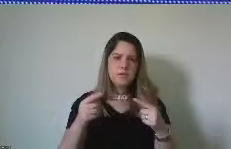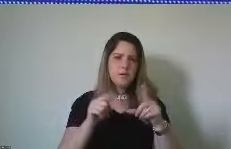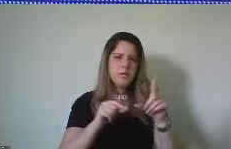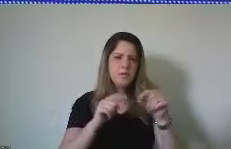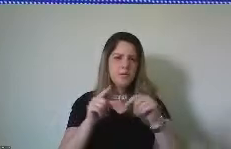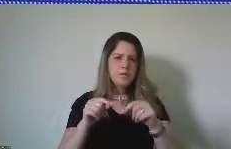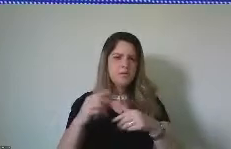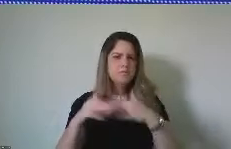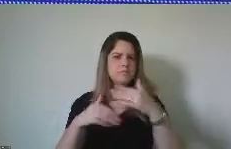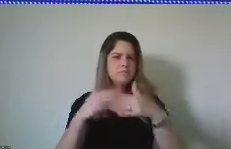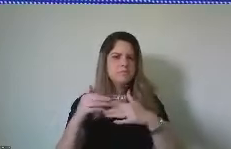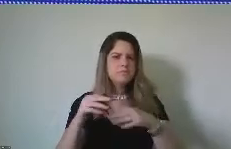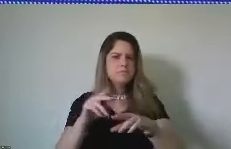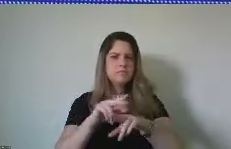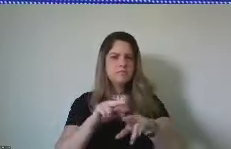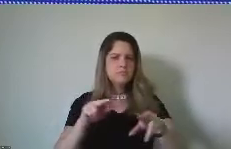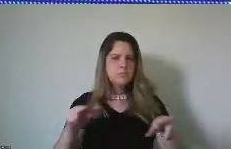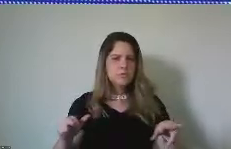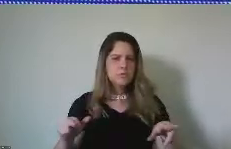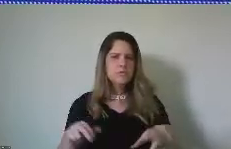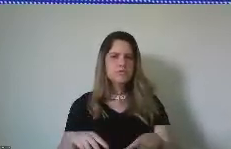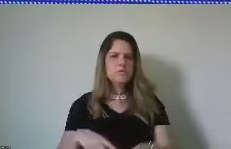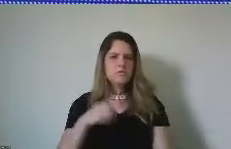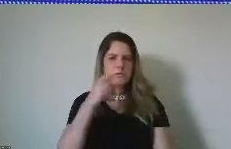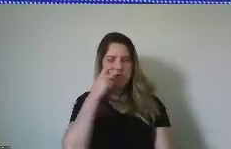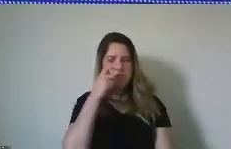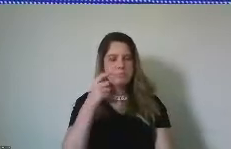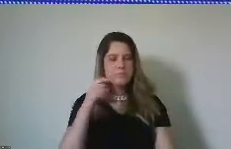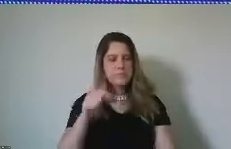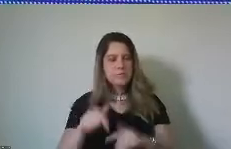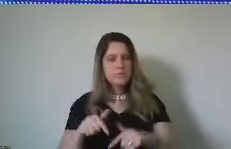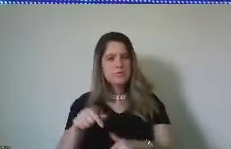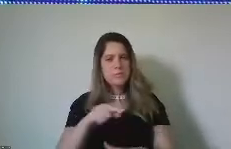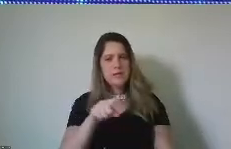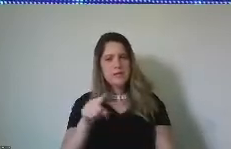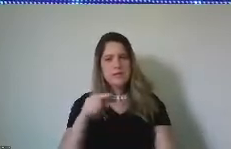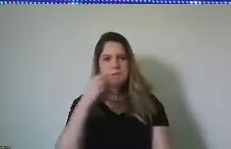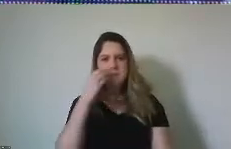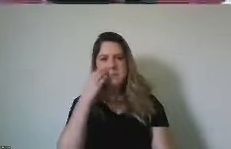preferenciais Mas é uma pergunta que teria que ser feito para eles você me desculpe